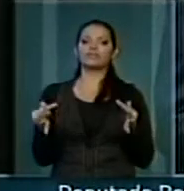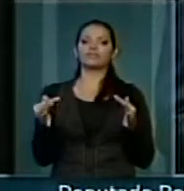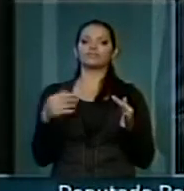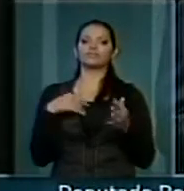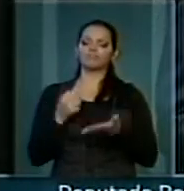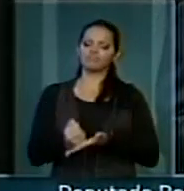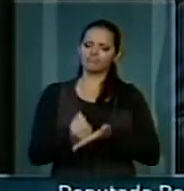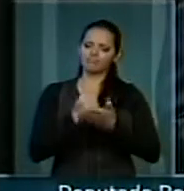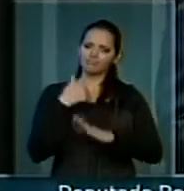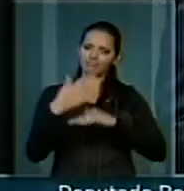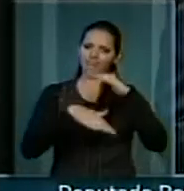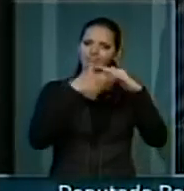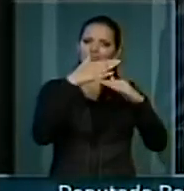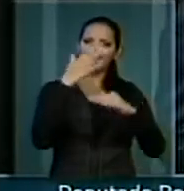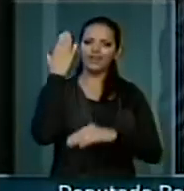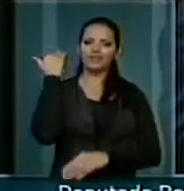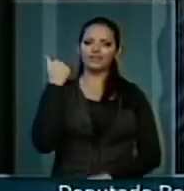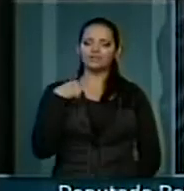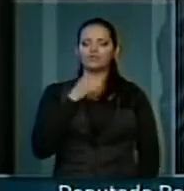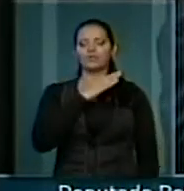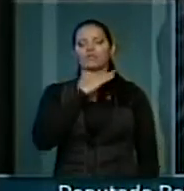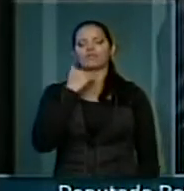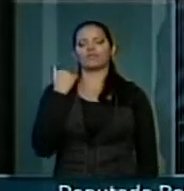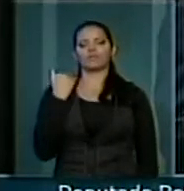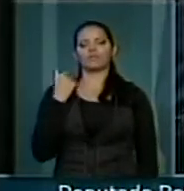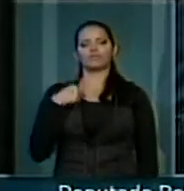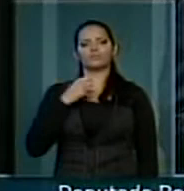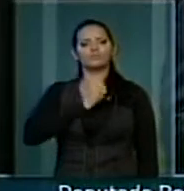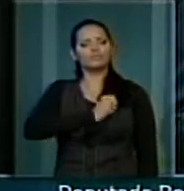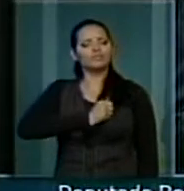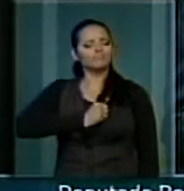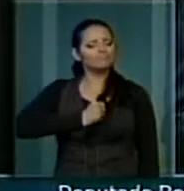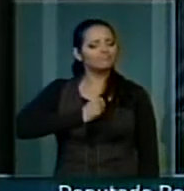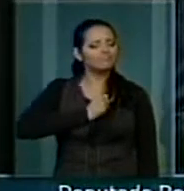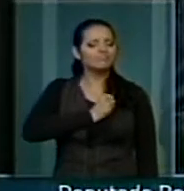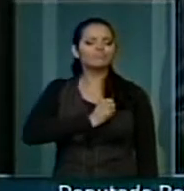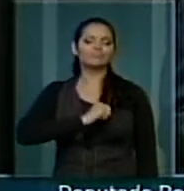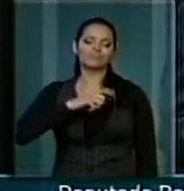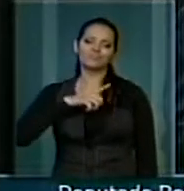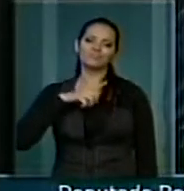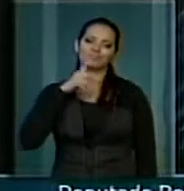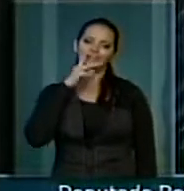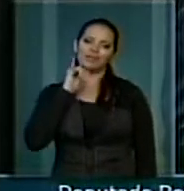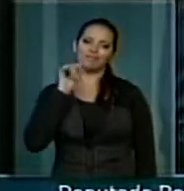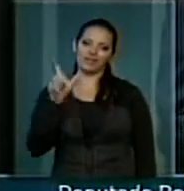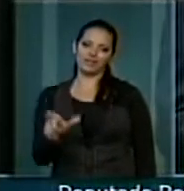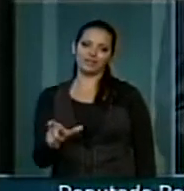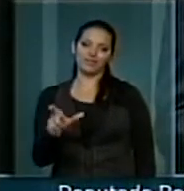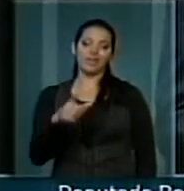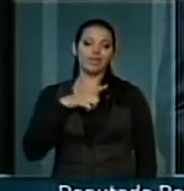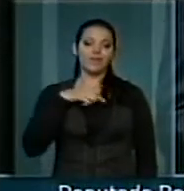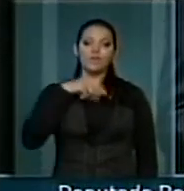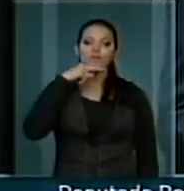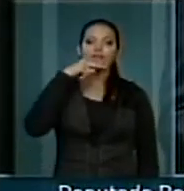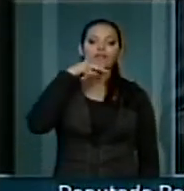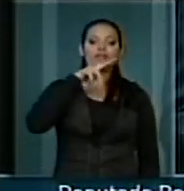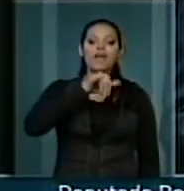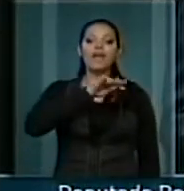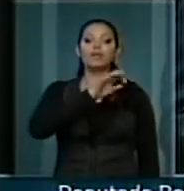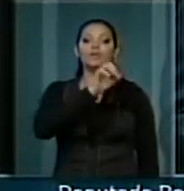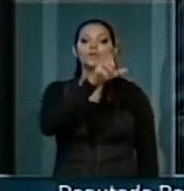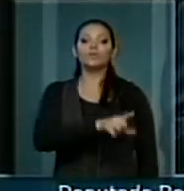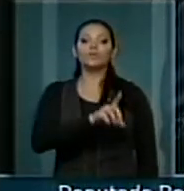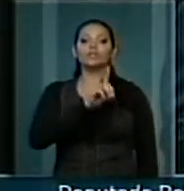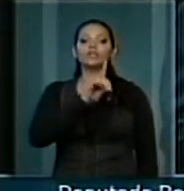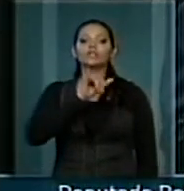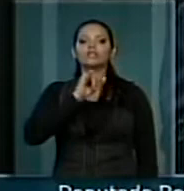esteve, que me faz muita falta e de quem tenho muitas saudades. Sou neto de diáconos,